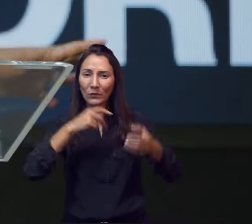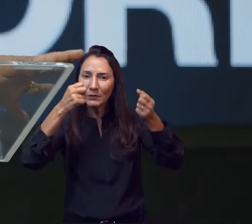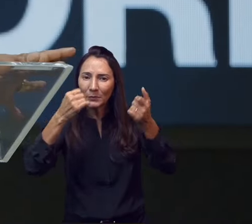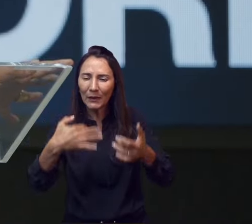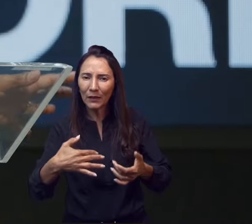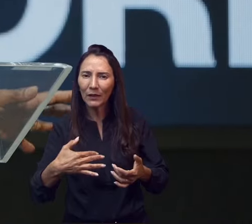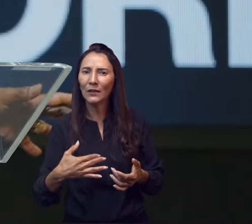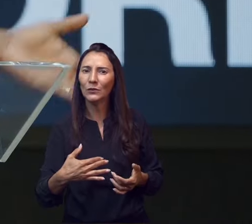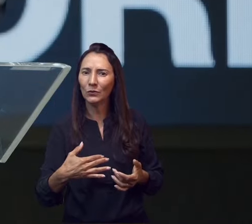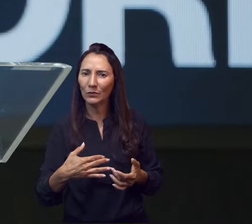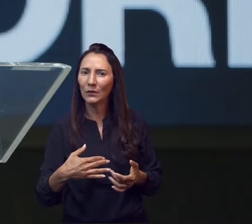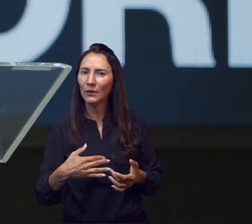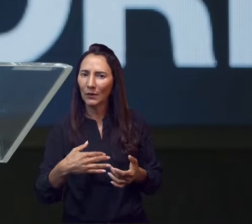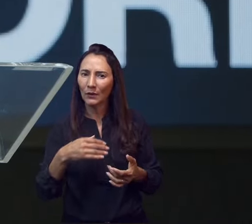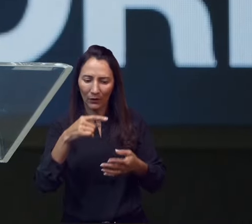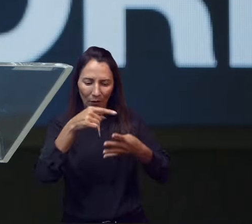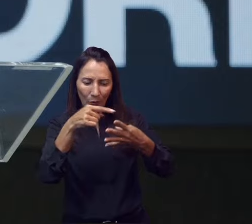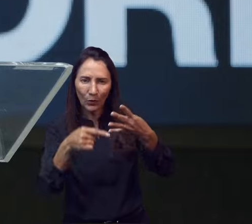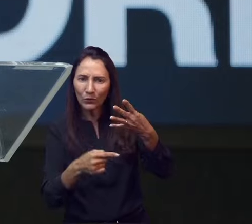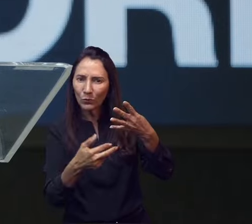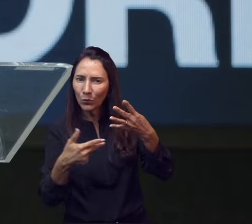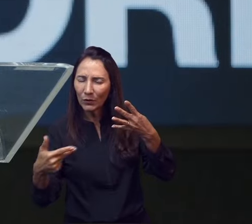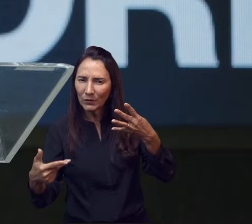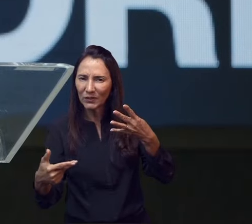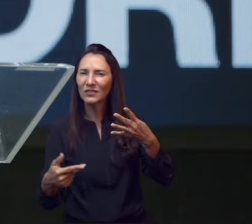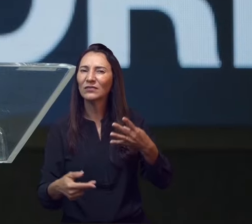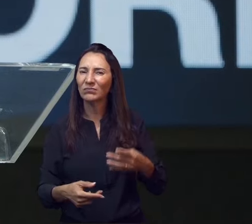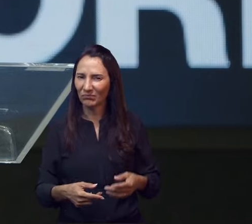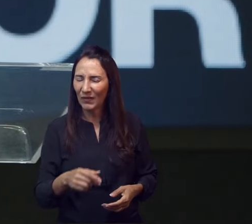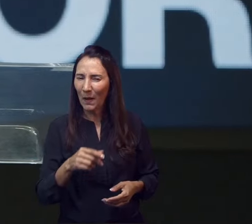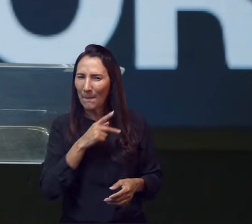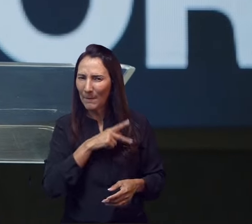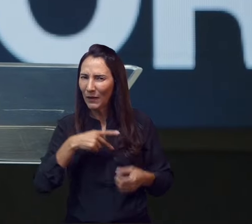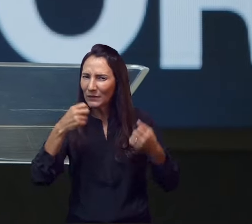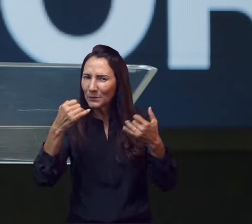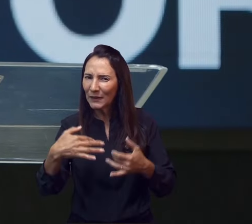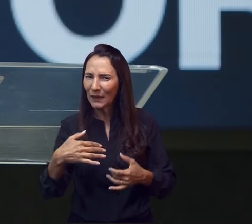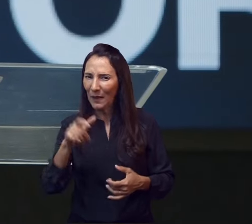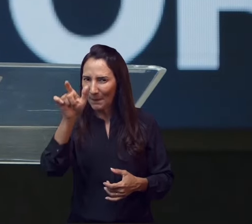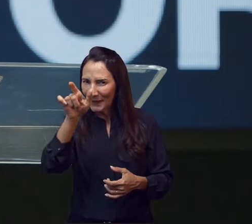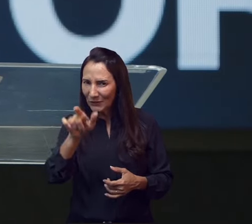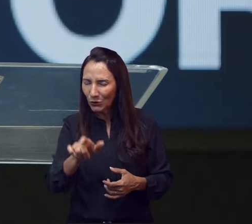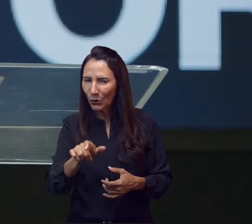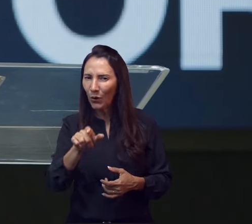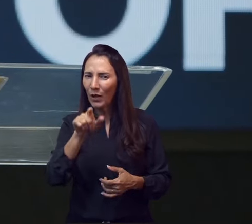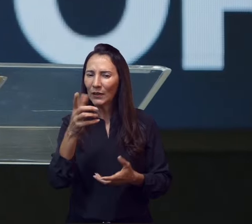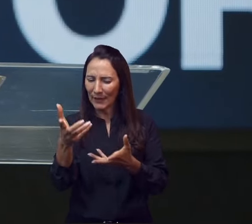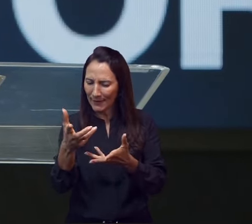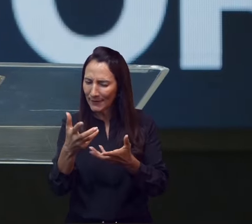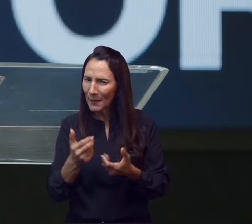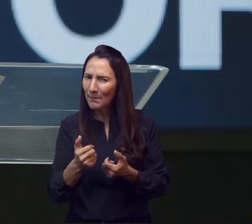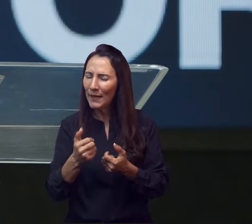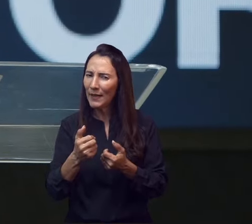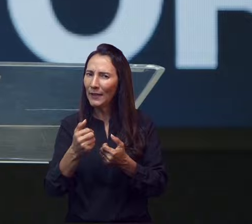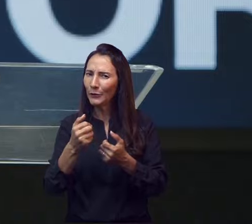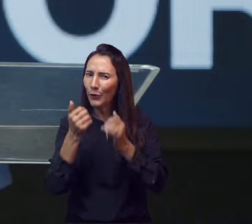quatro coisas muito Breves quando ele diz aquele que está sendo instruído na palavra